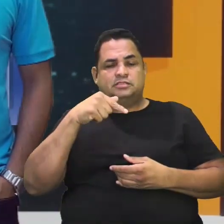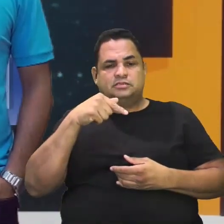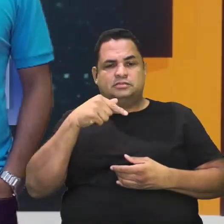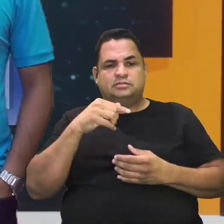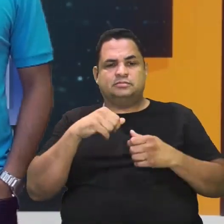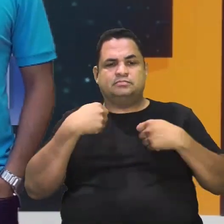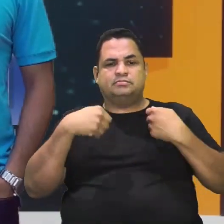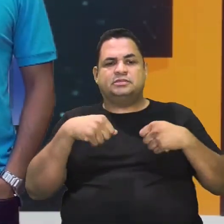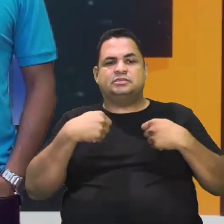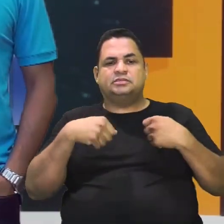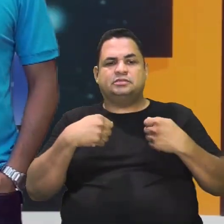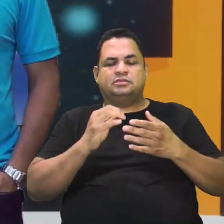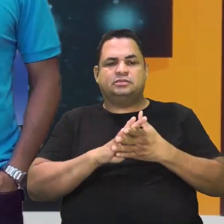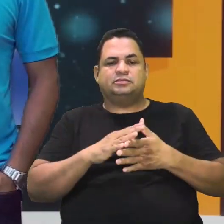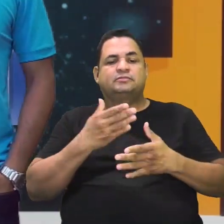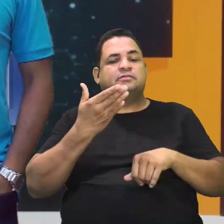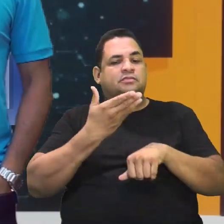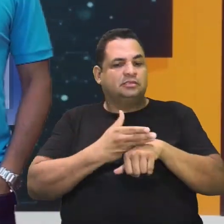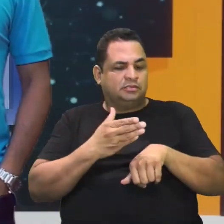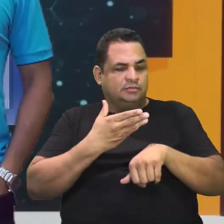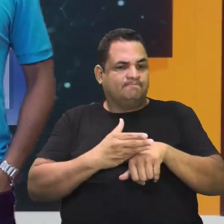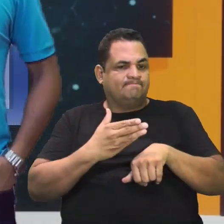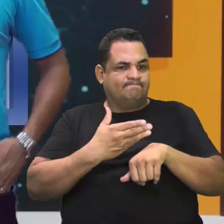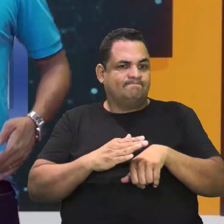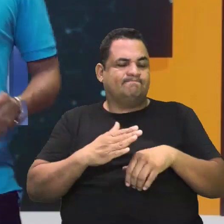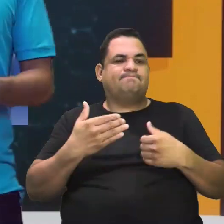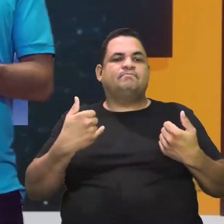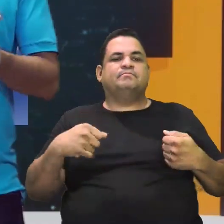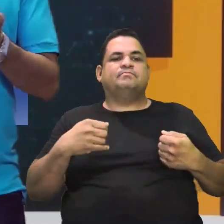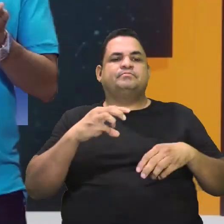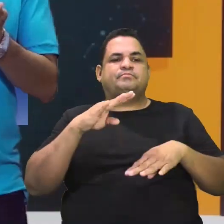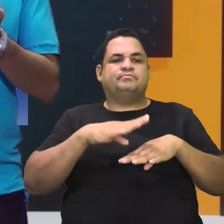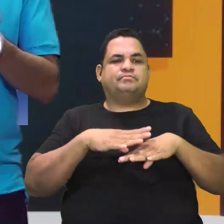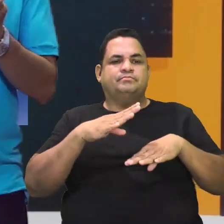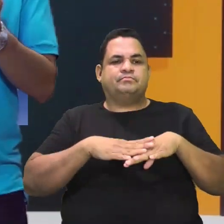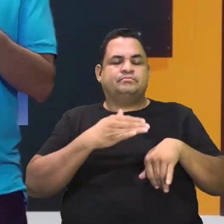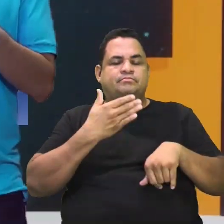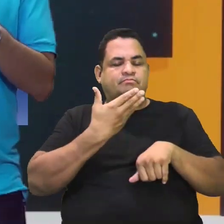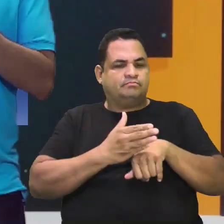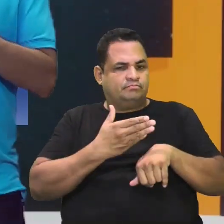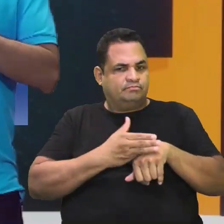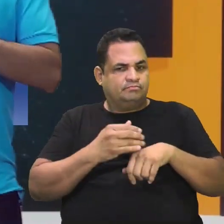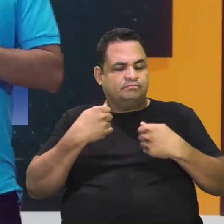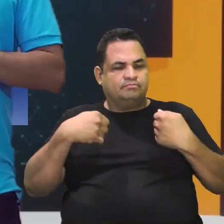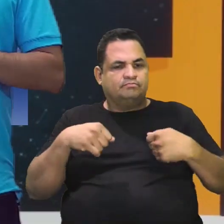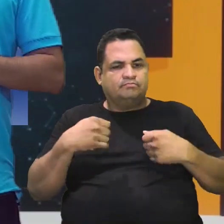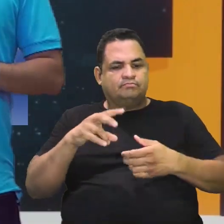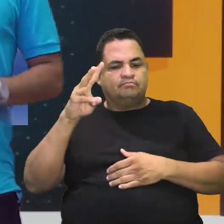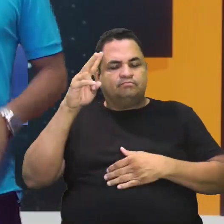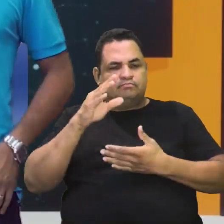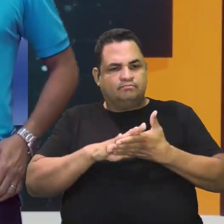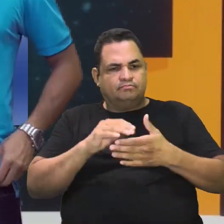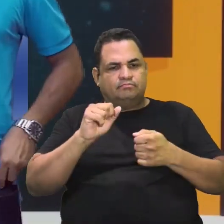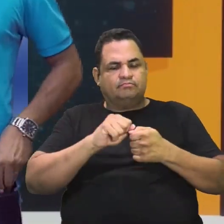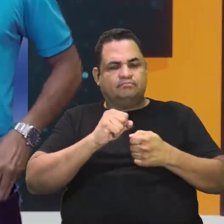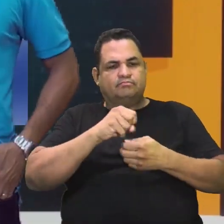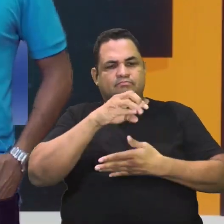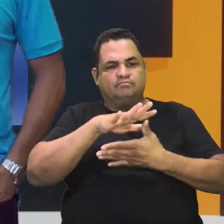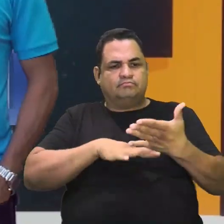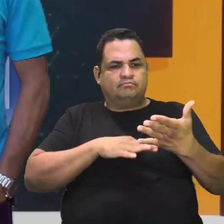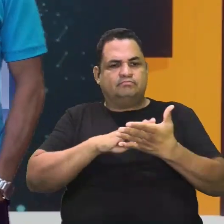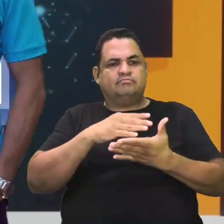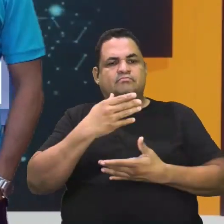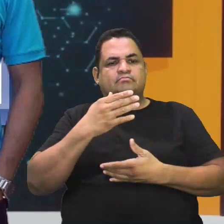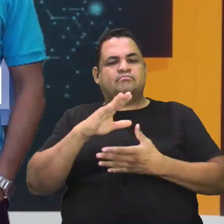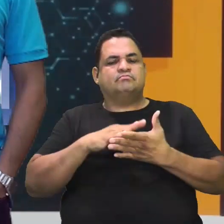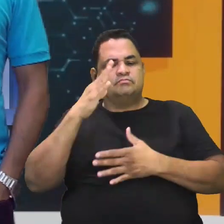Precisa refazer. Não adianta. Matemática é prática, então precisa refazer essas atividades para